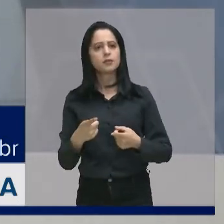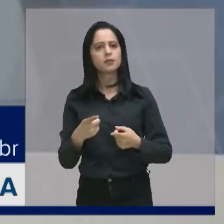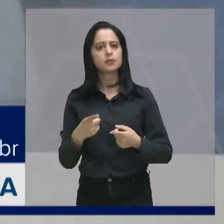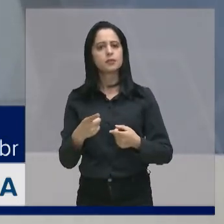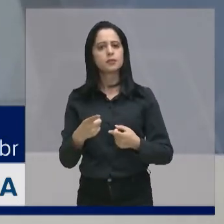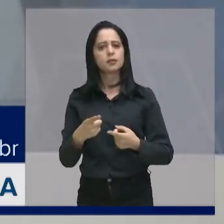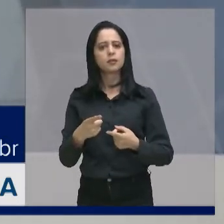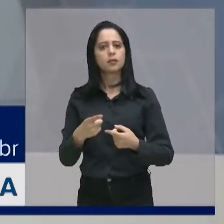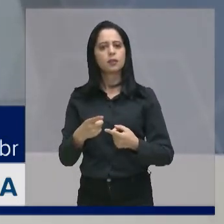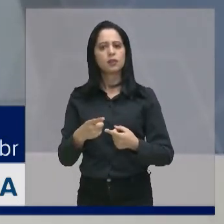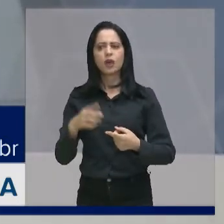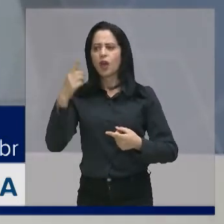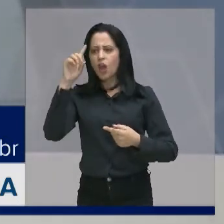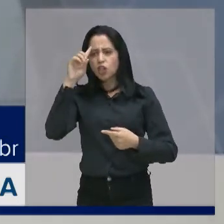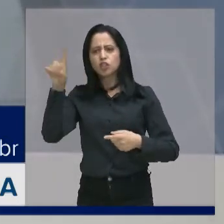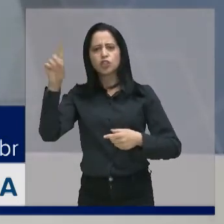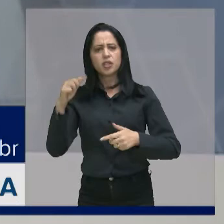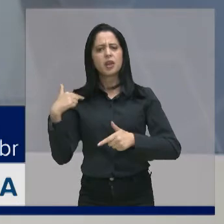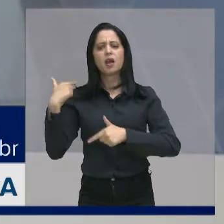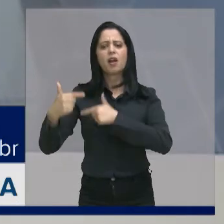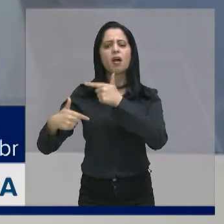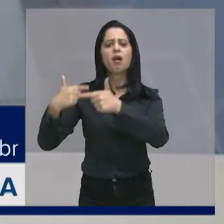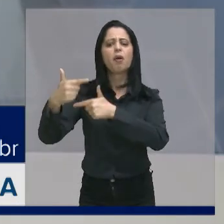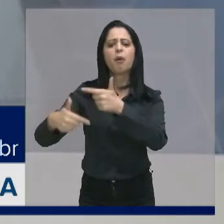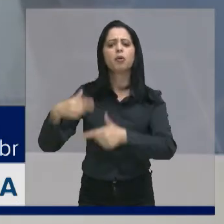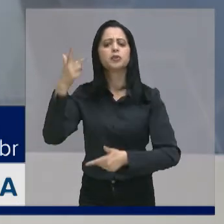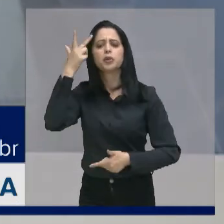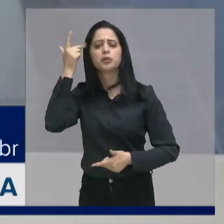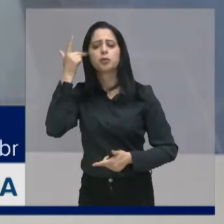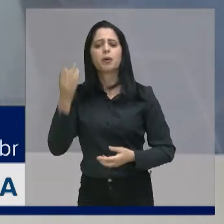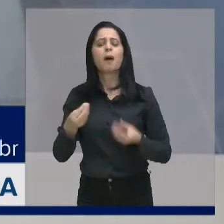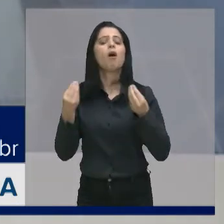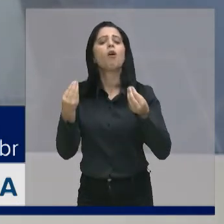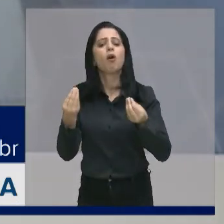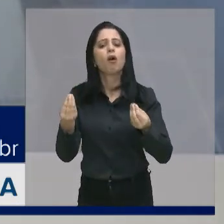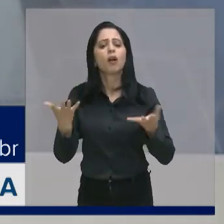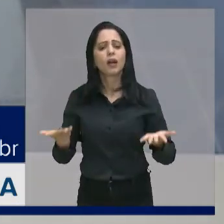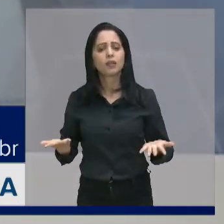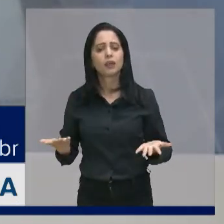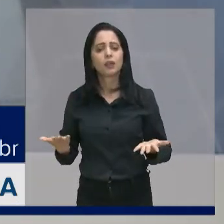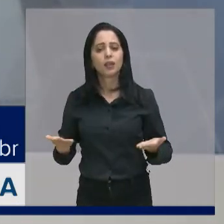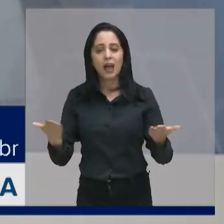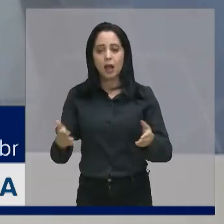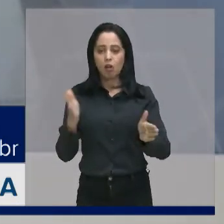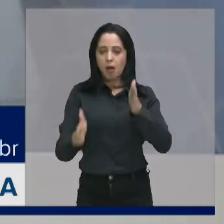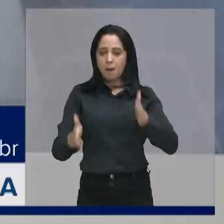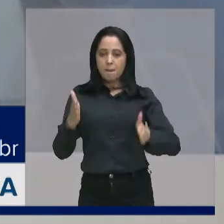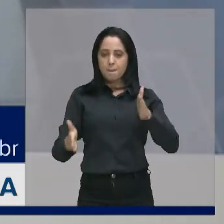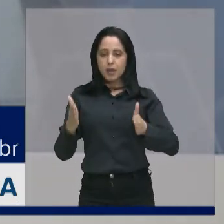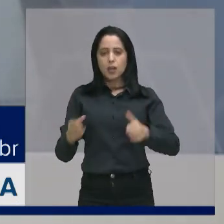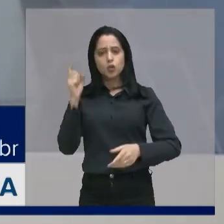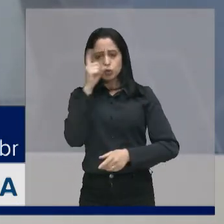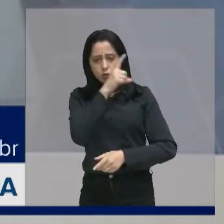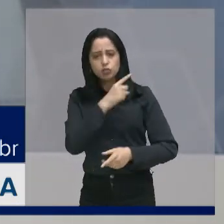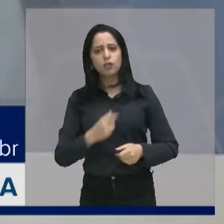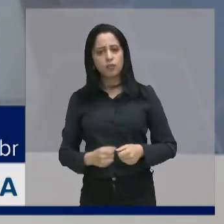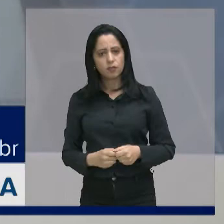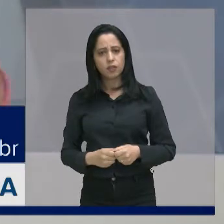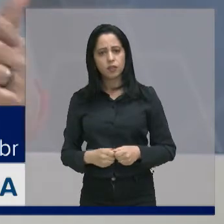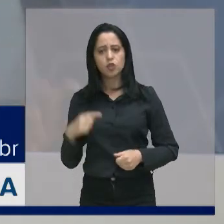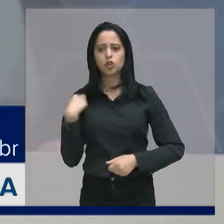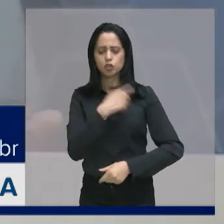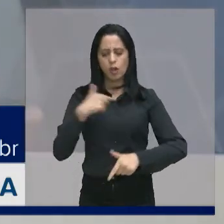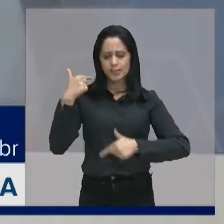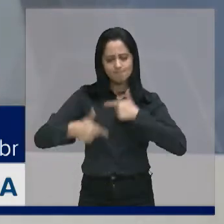isso não acontece, principalmente com os gestores. E agora, nesse momento crítico, né, nós estamos passando, prestando o melhor